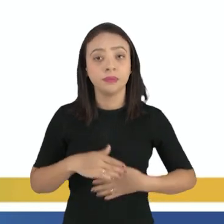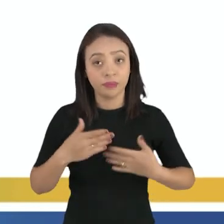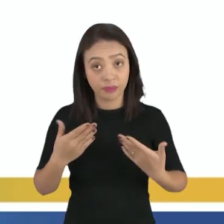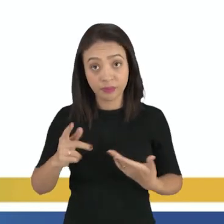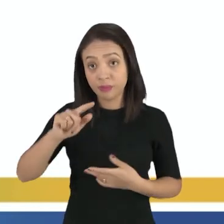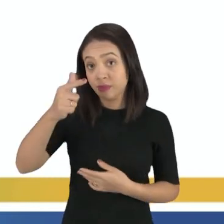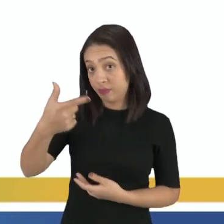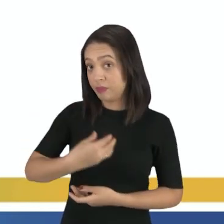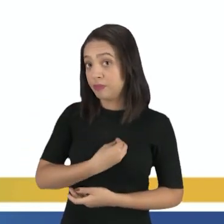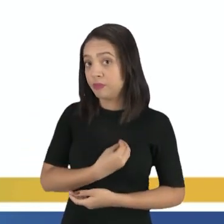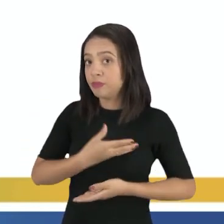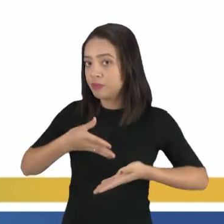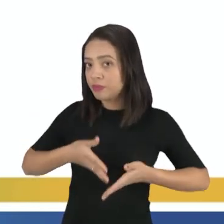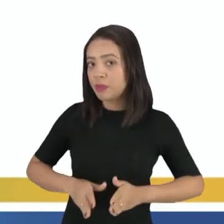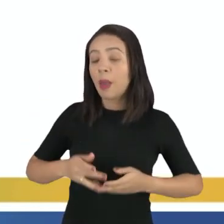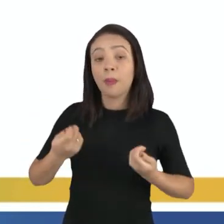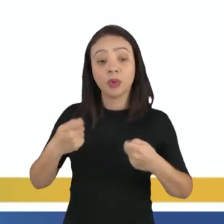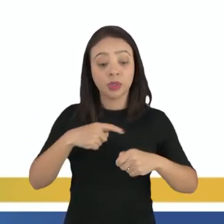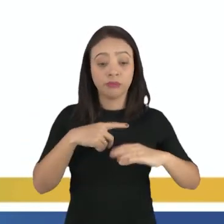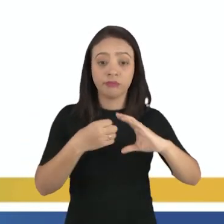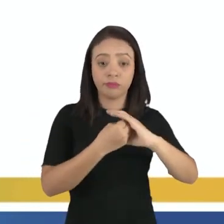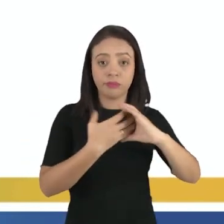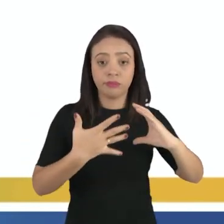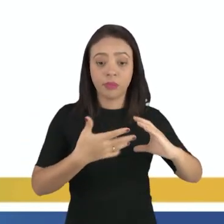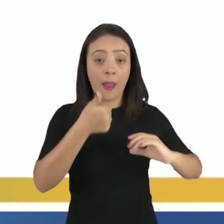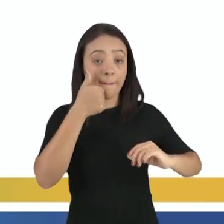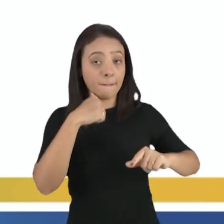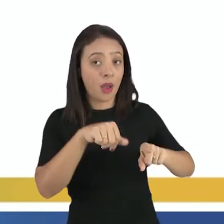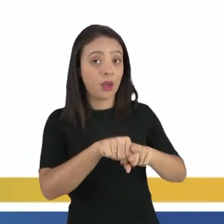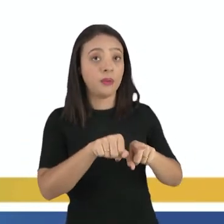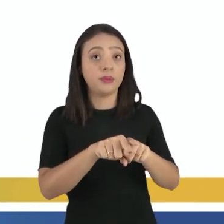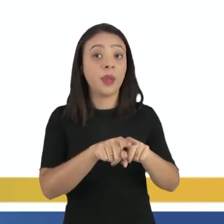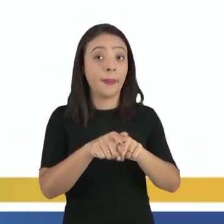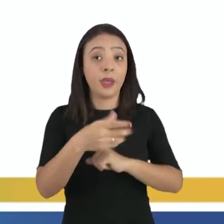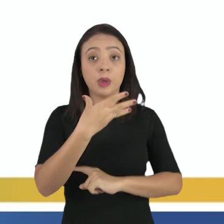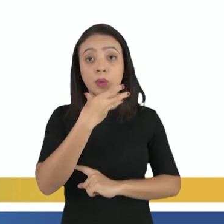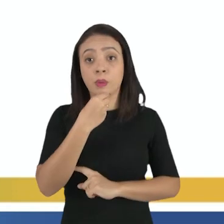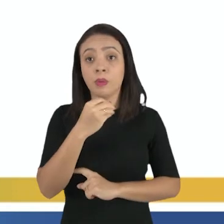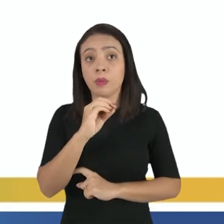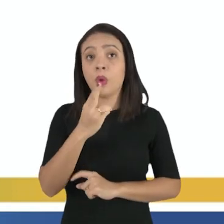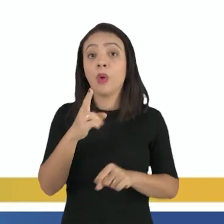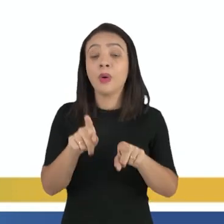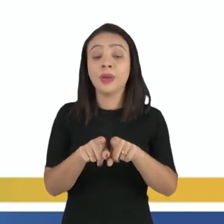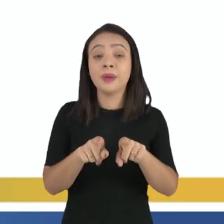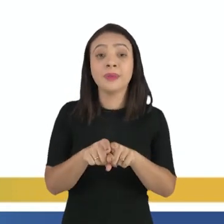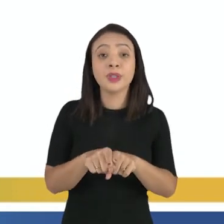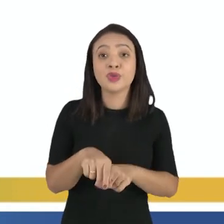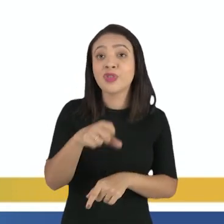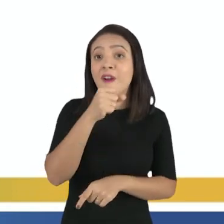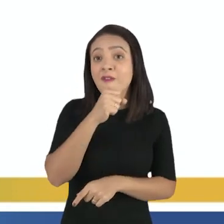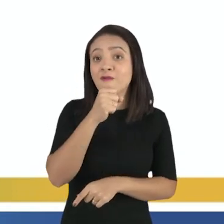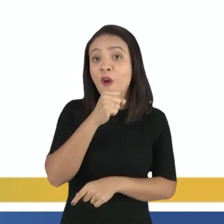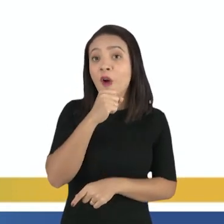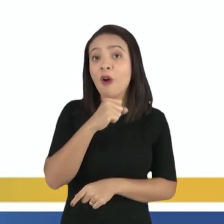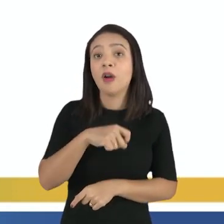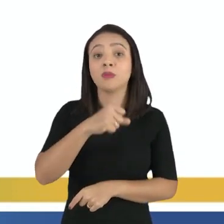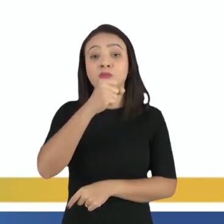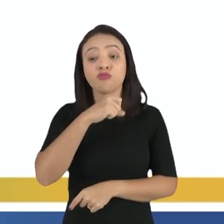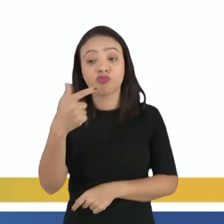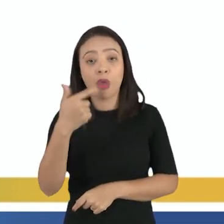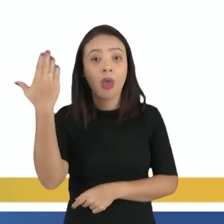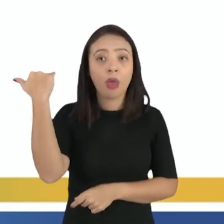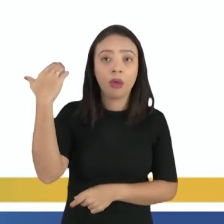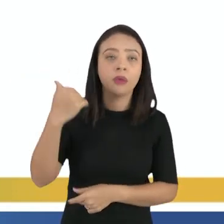próximo ser, ele vai ter características tanto da mãe quanto do pai, quanto dos seus ancestrais, avós, bisavós,